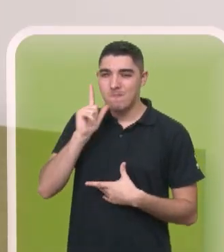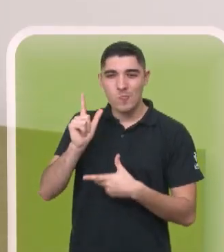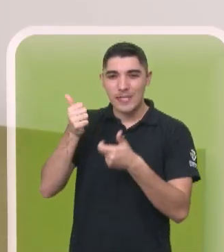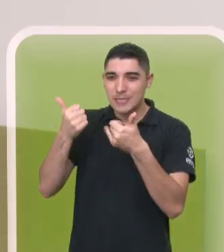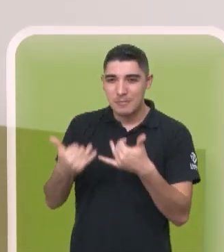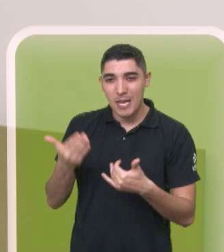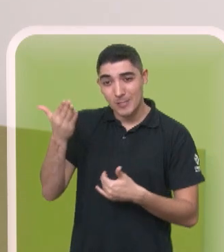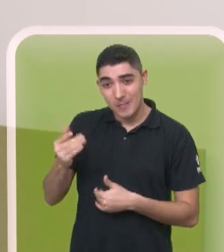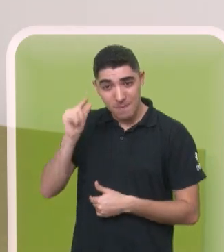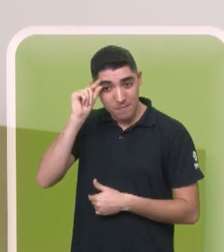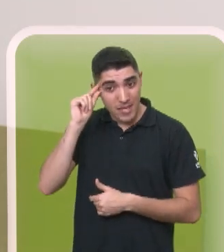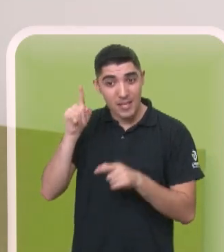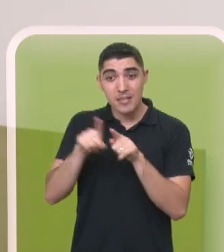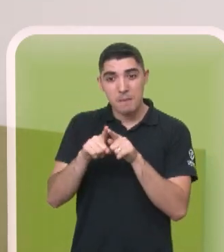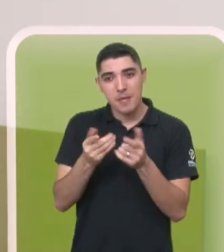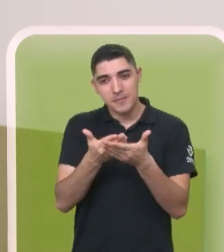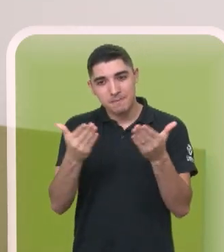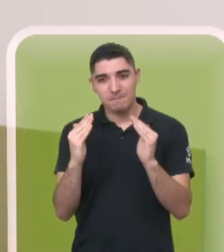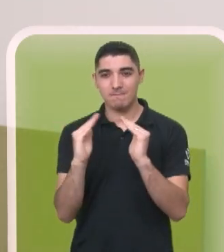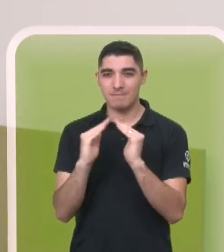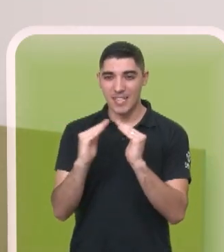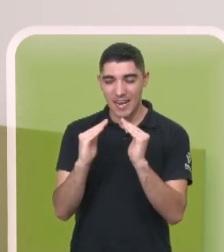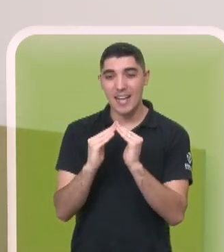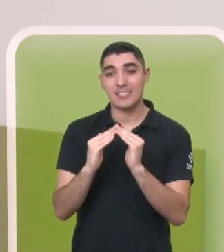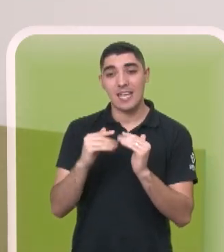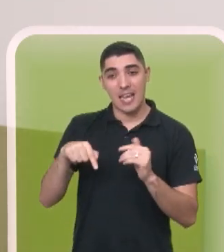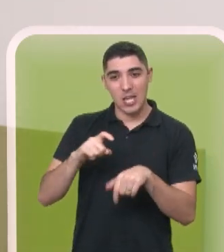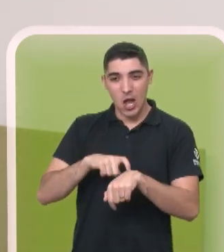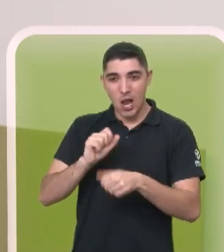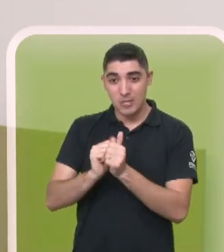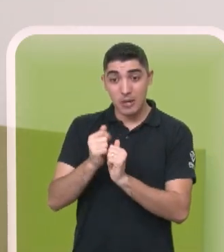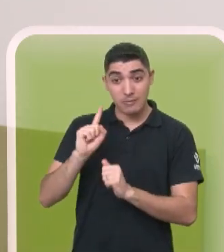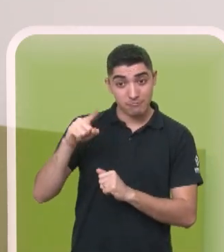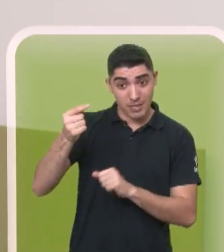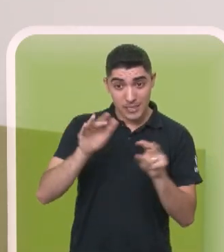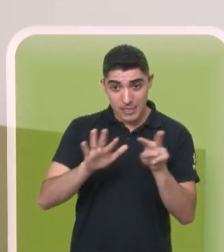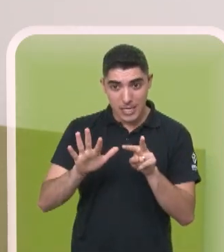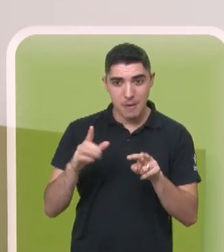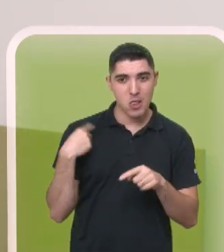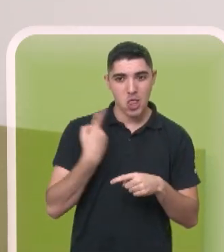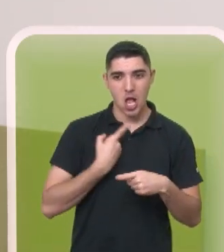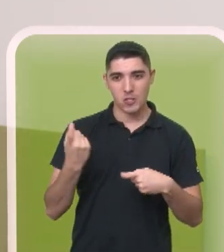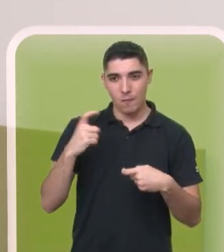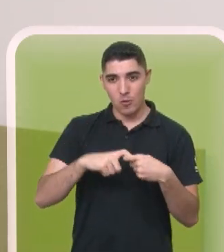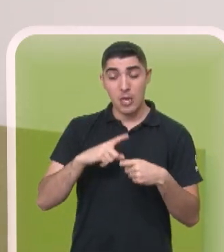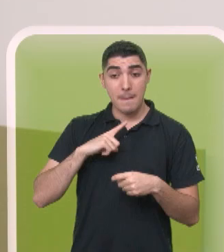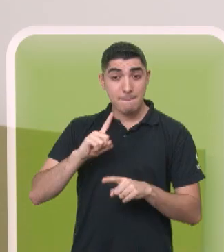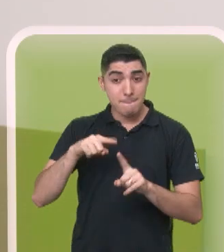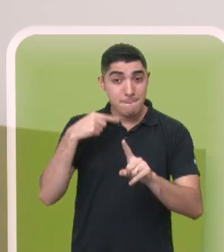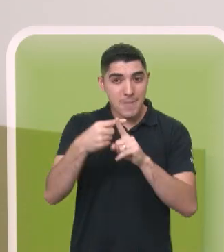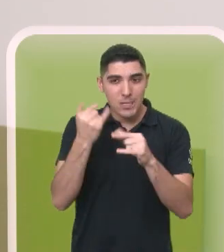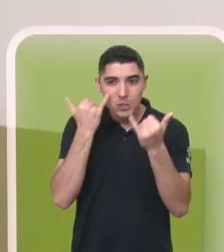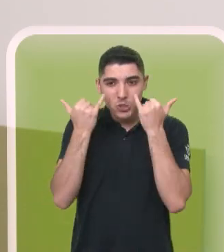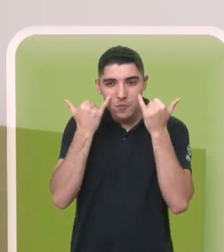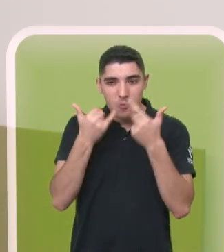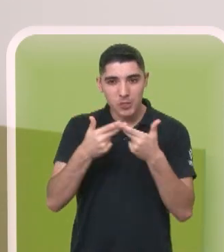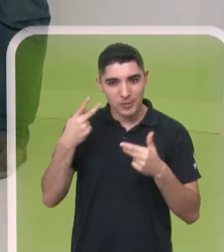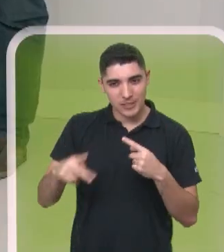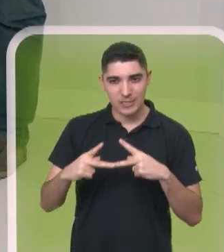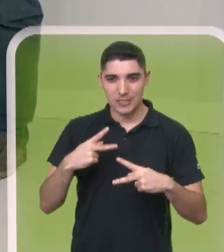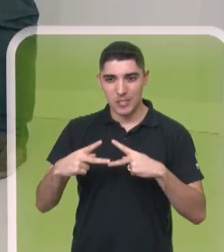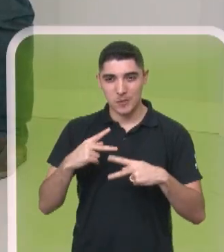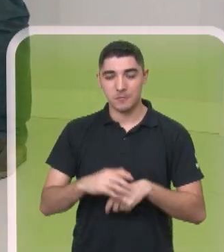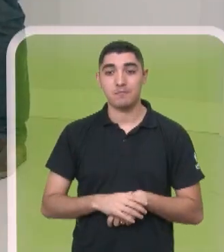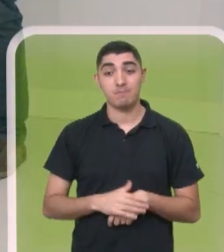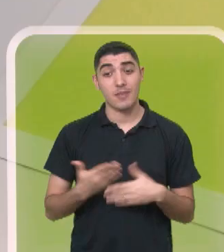com você e com você aí de casa em mais um Hora do Esporte. Semana que vem a gente está de volta com mais notícias do esporte de São José dos Campos. Muito